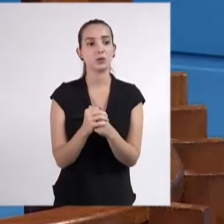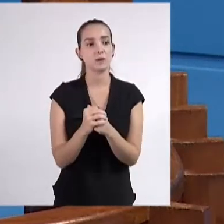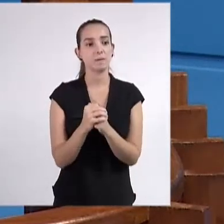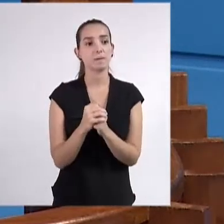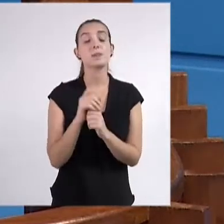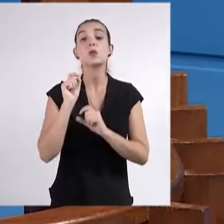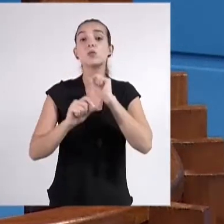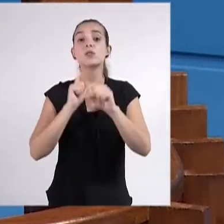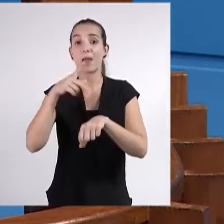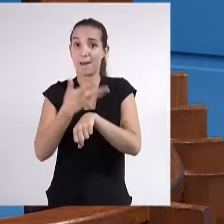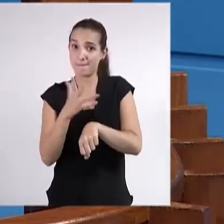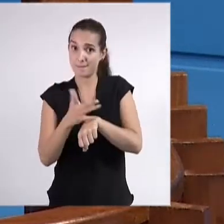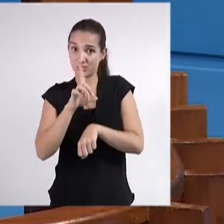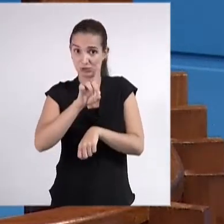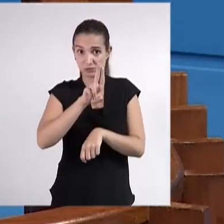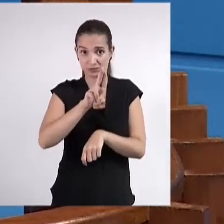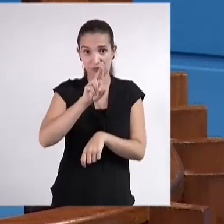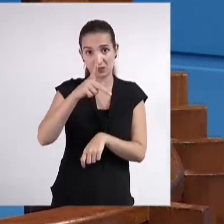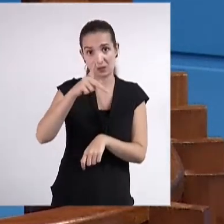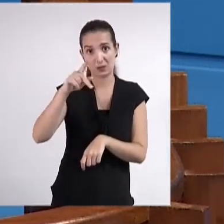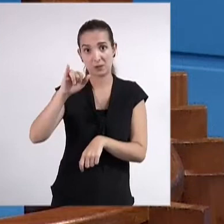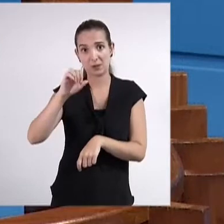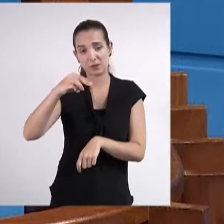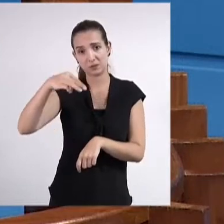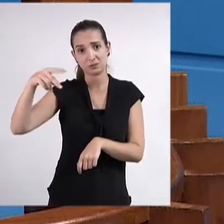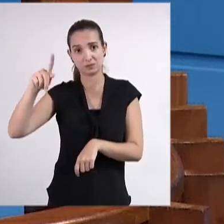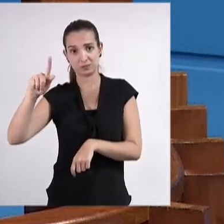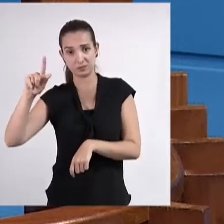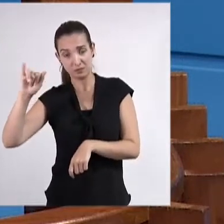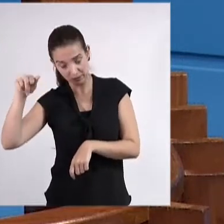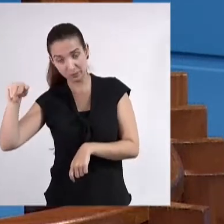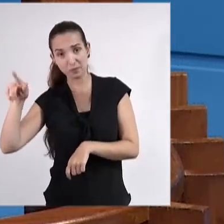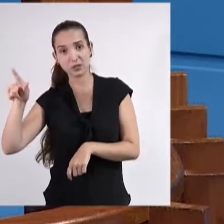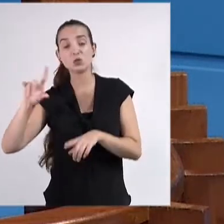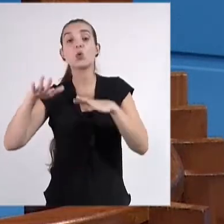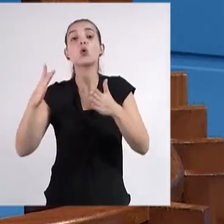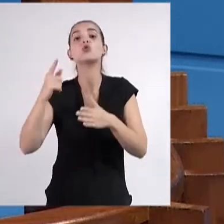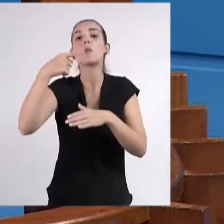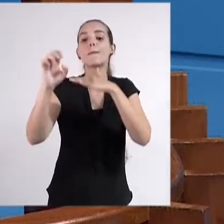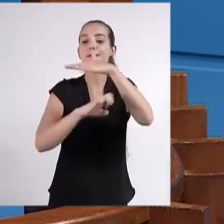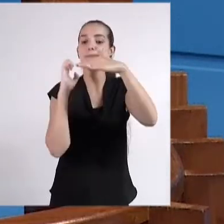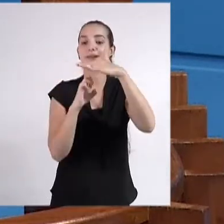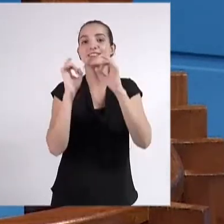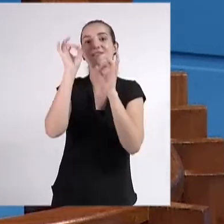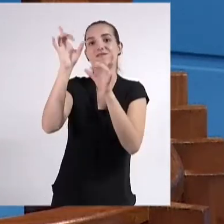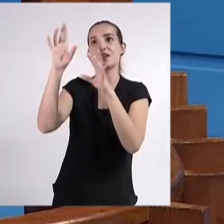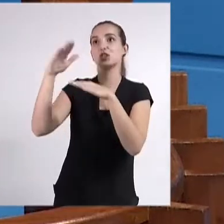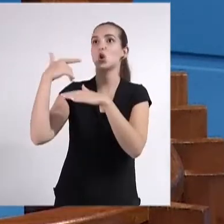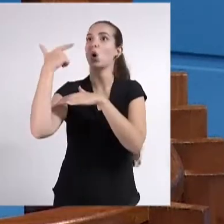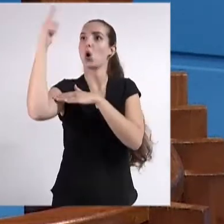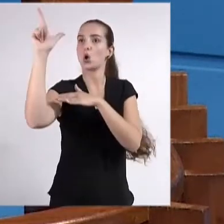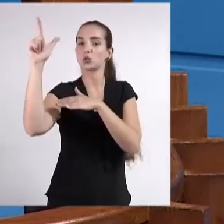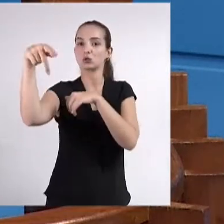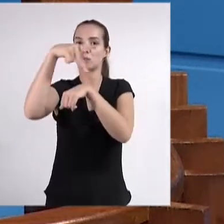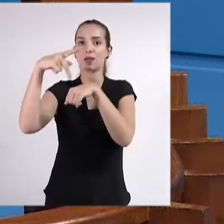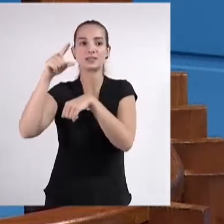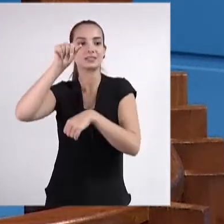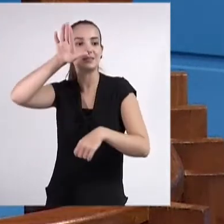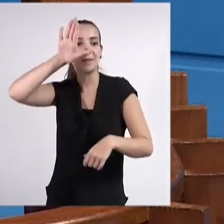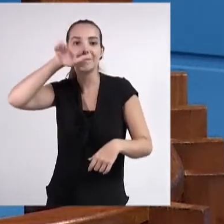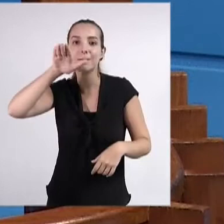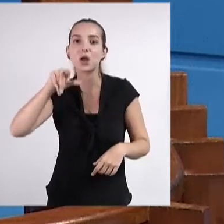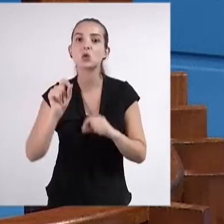há prática efetiva do dumping quando uma empresa exporta para outro país um produto a preço inferior àquele